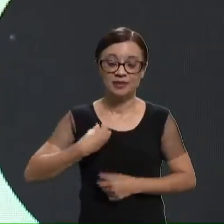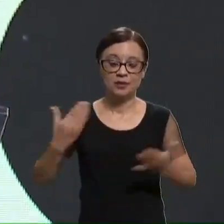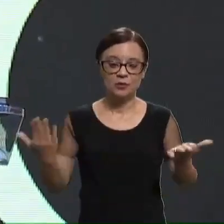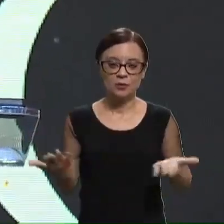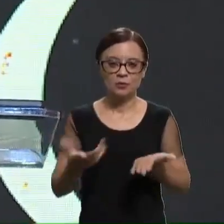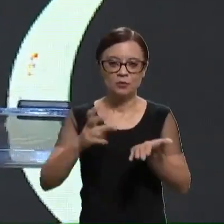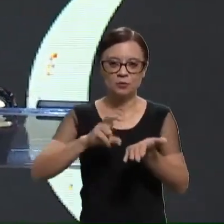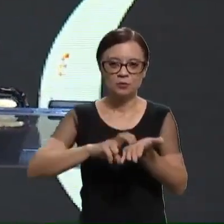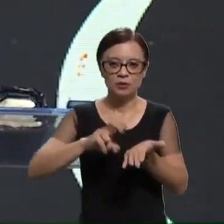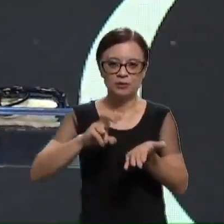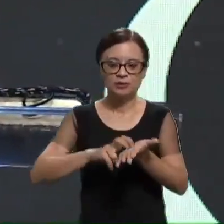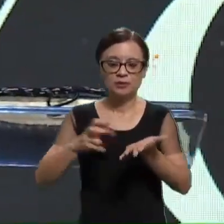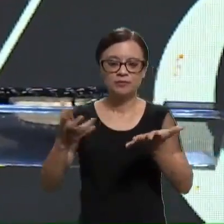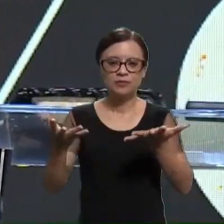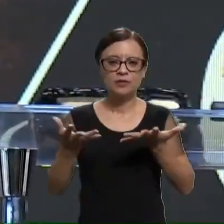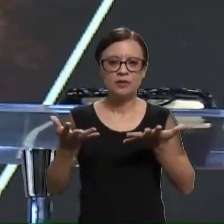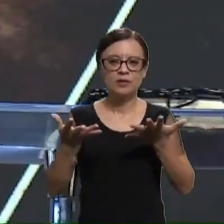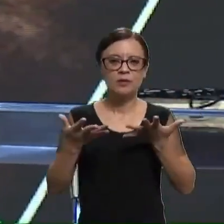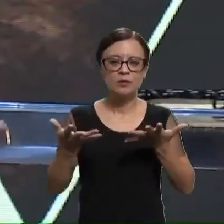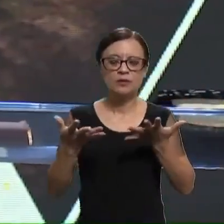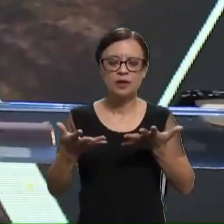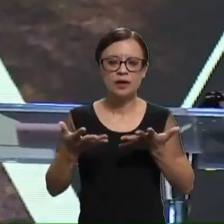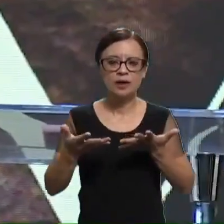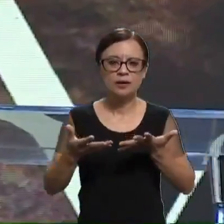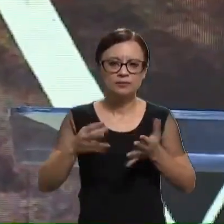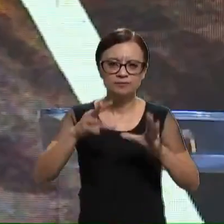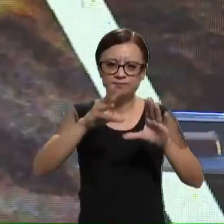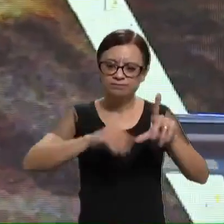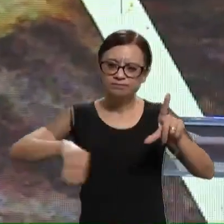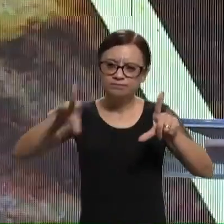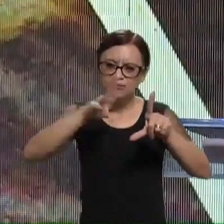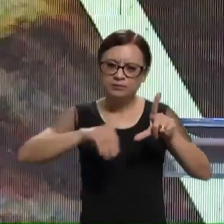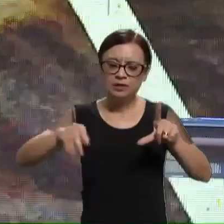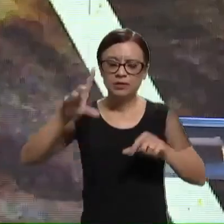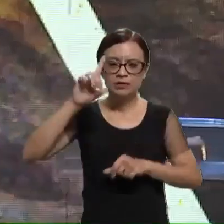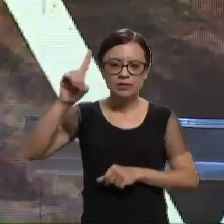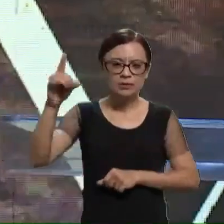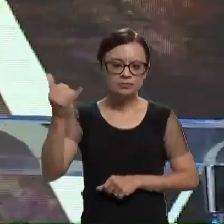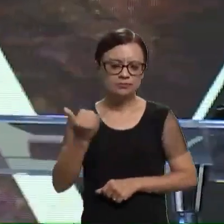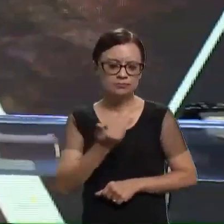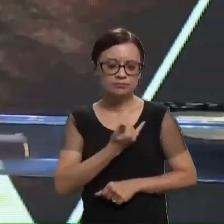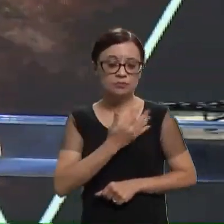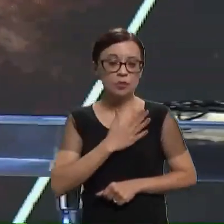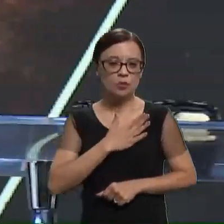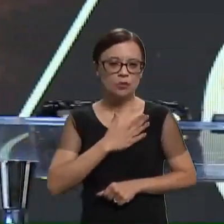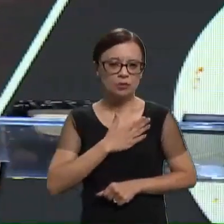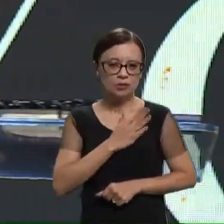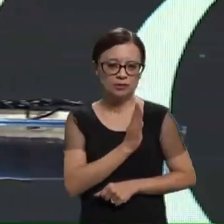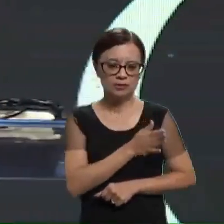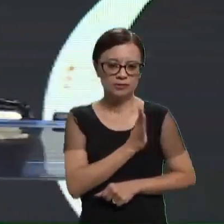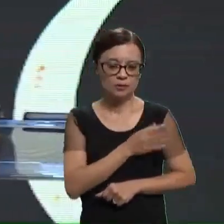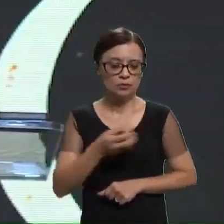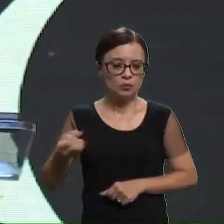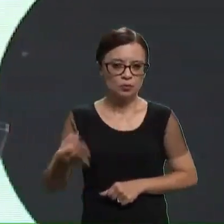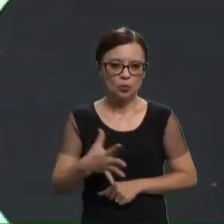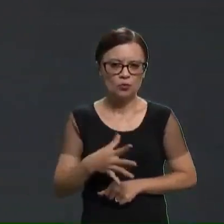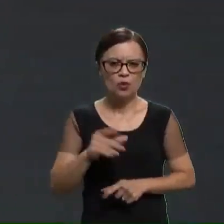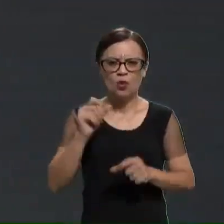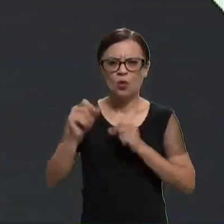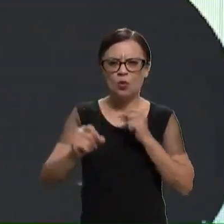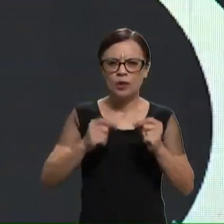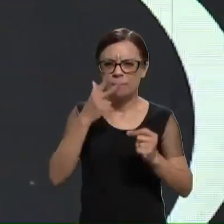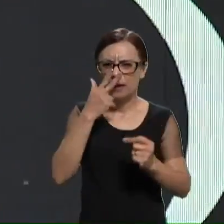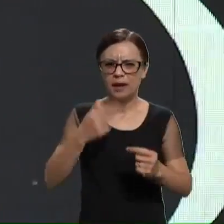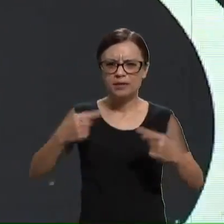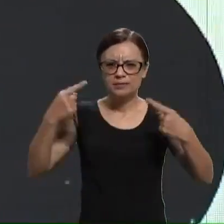Nessa manhã, eu quero falar e compartilhar aquilo que o Senhor colocou no meu coração a respeito do novo. É tão desafiador